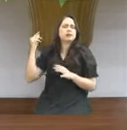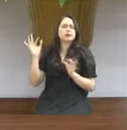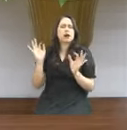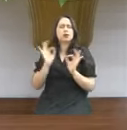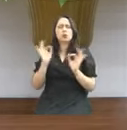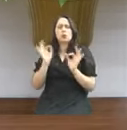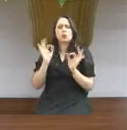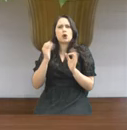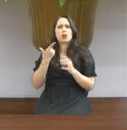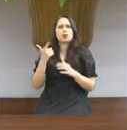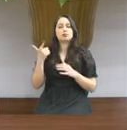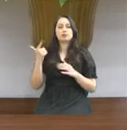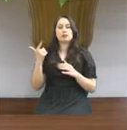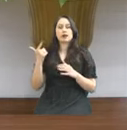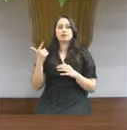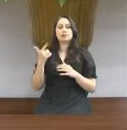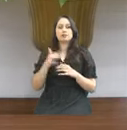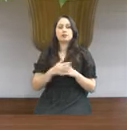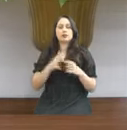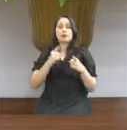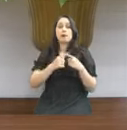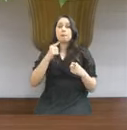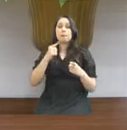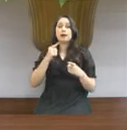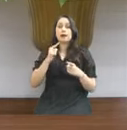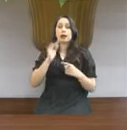Mas a partir de 5 minutos,